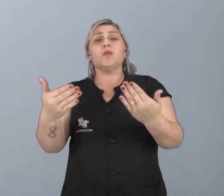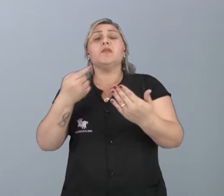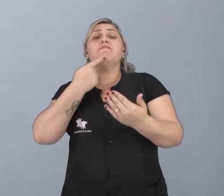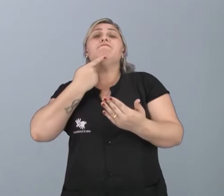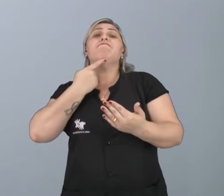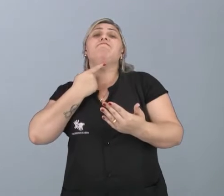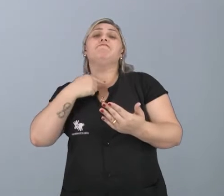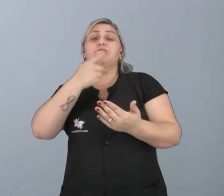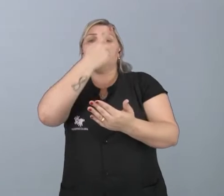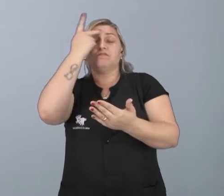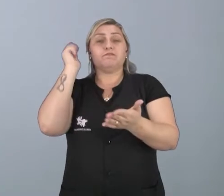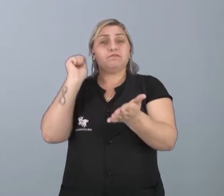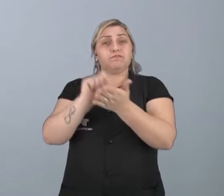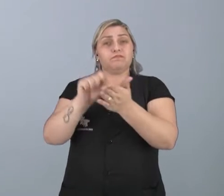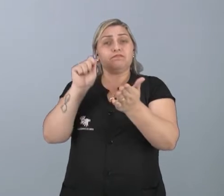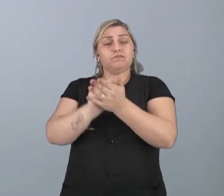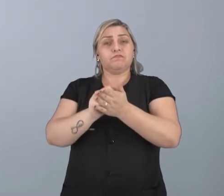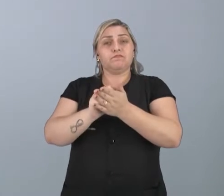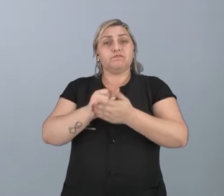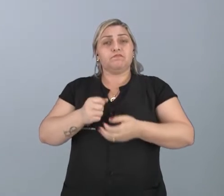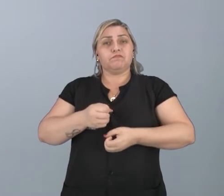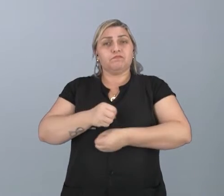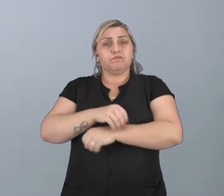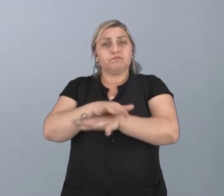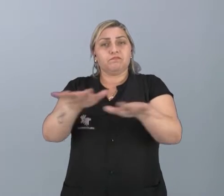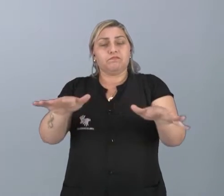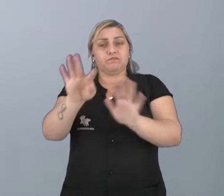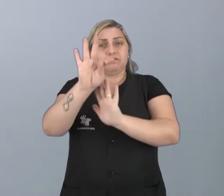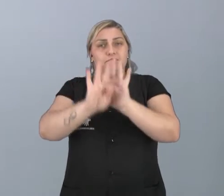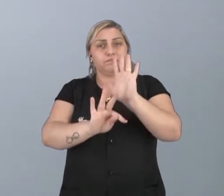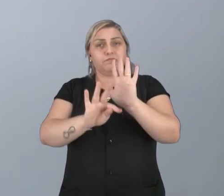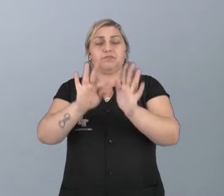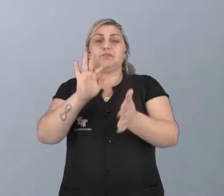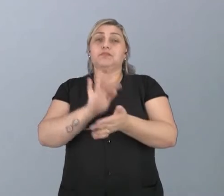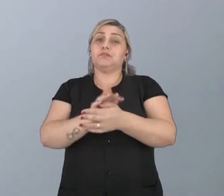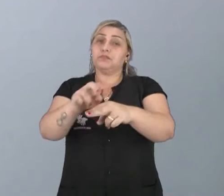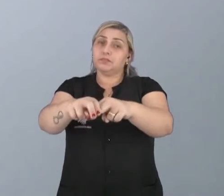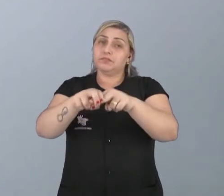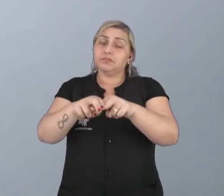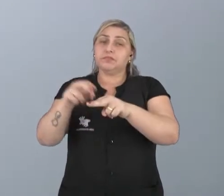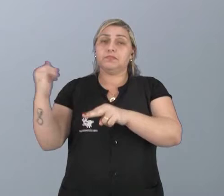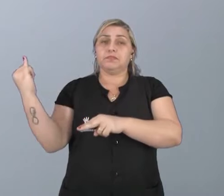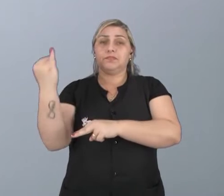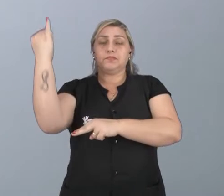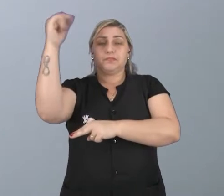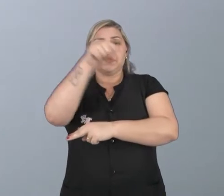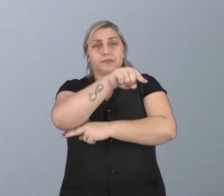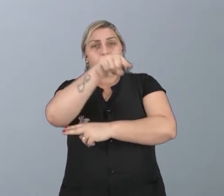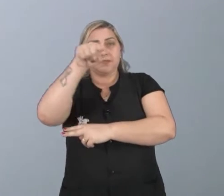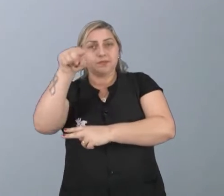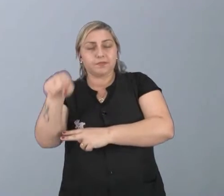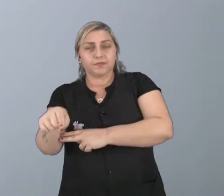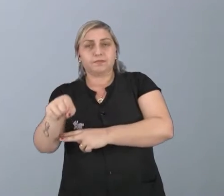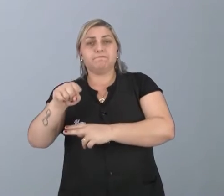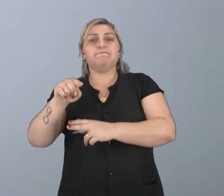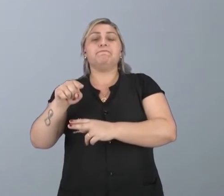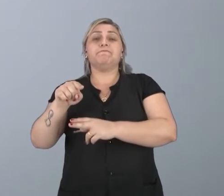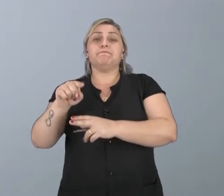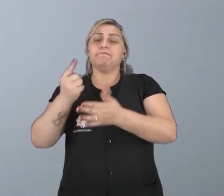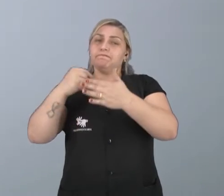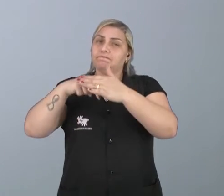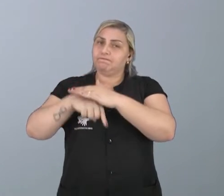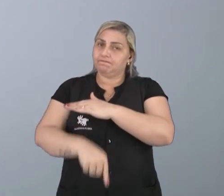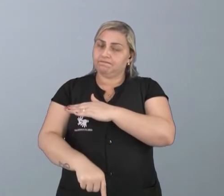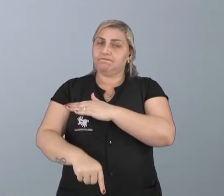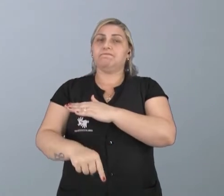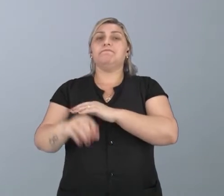que o escritor quer dar para o seu texto, tá certo? Por isso que é importante vocês se apropriarem disso